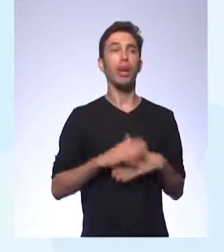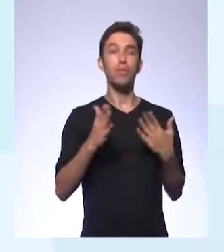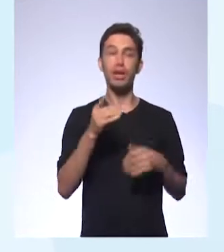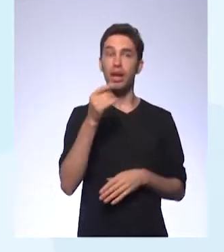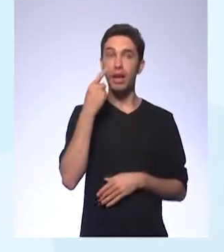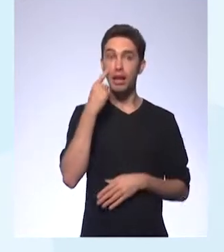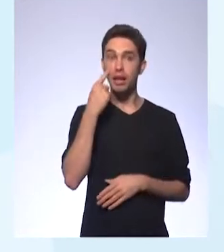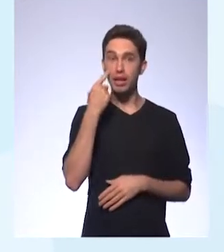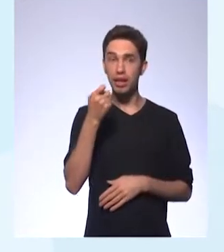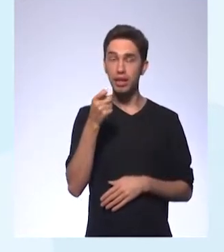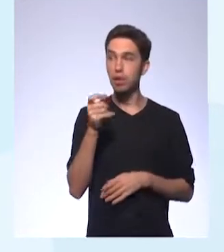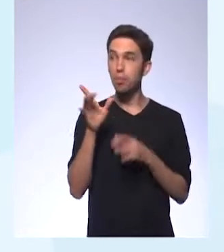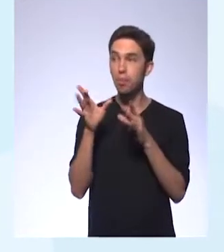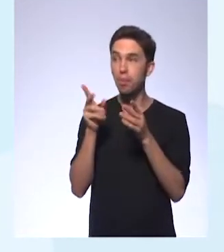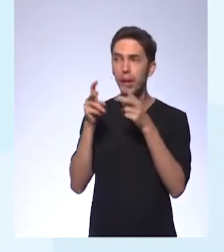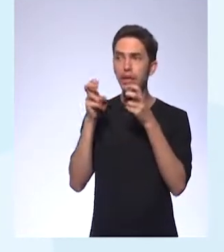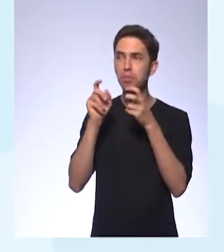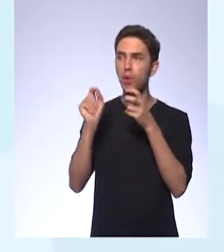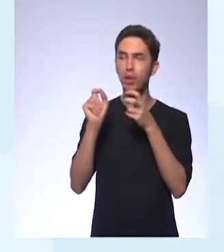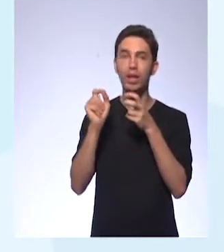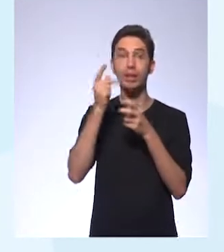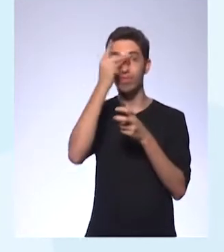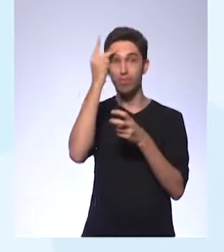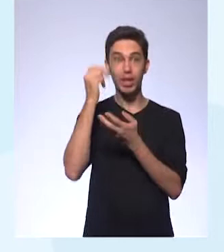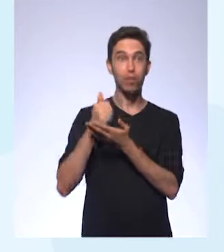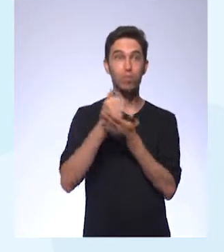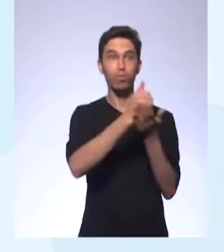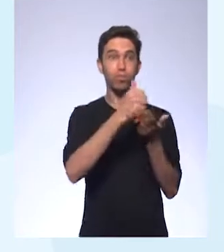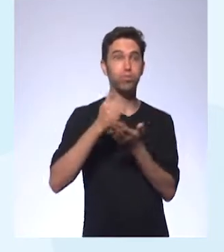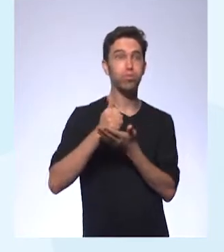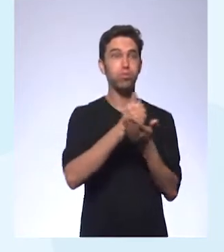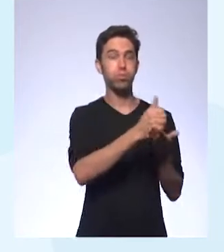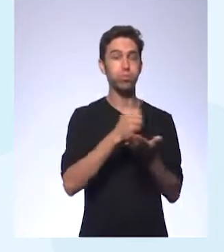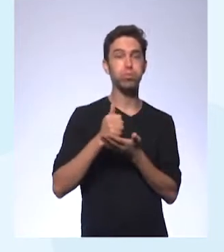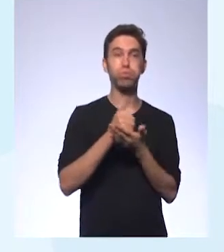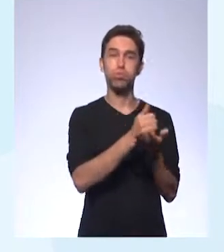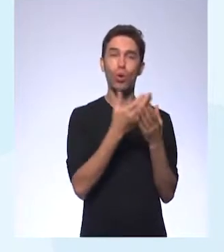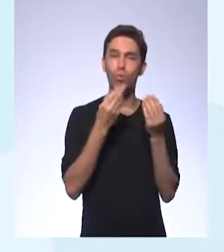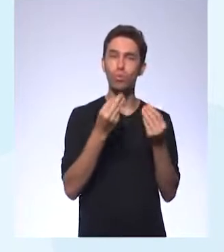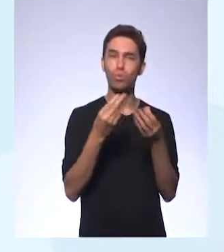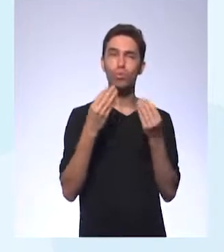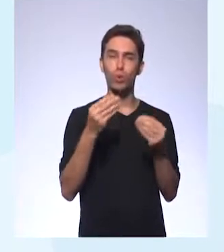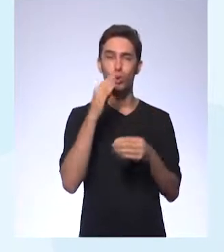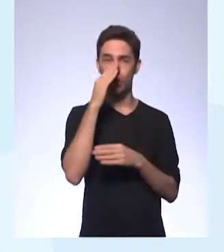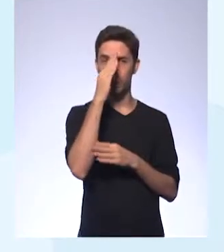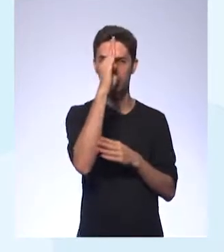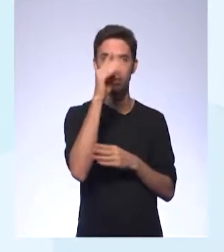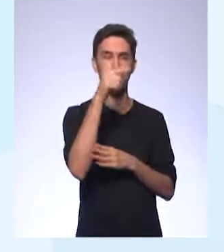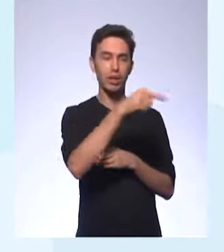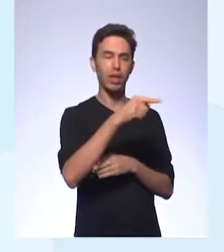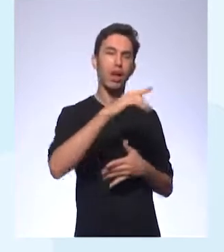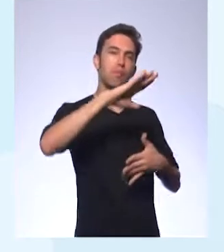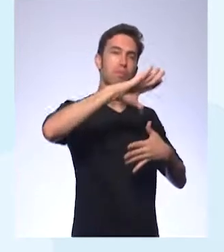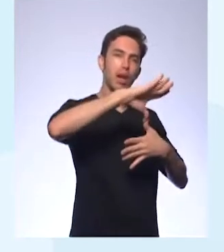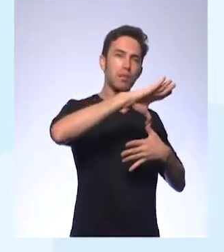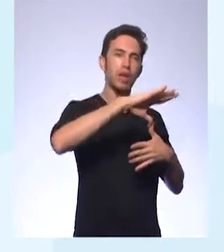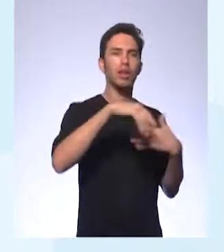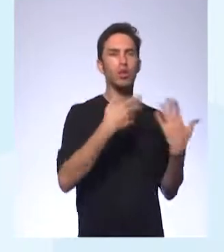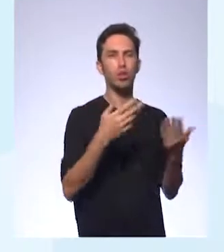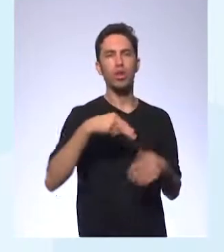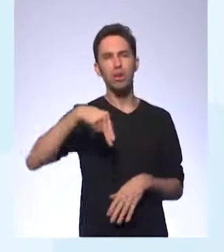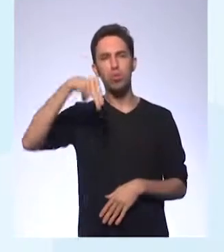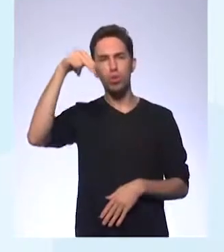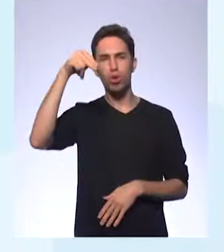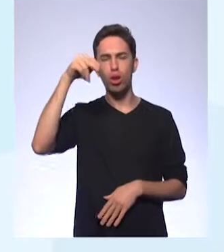que havia uma massa de transporte de escravizados muito mais para a América do que no norte